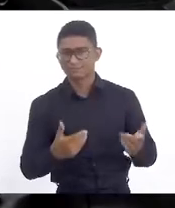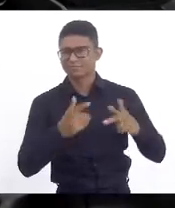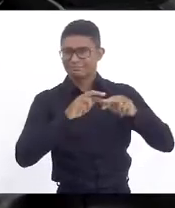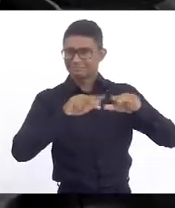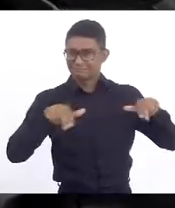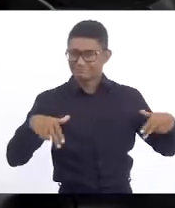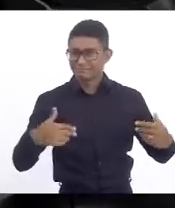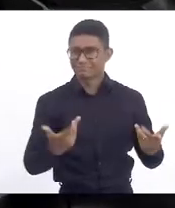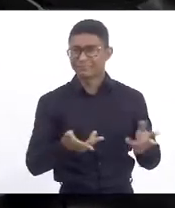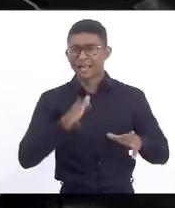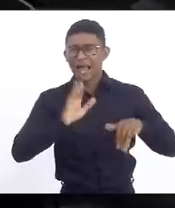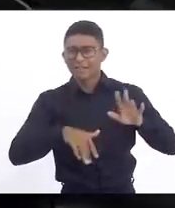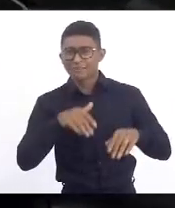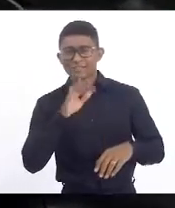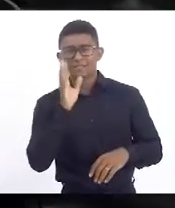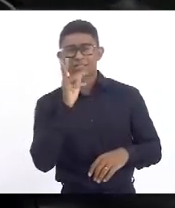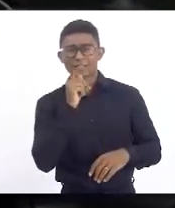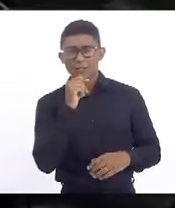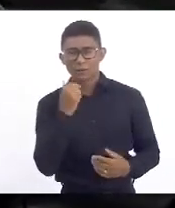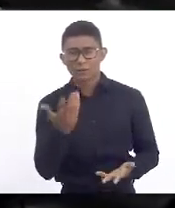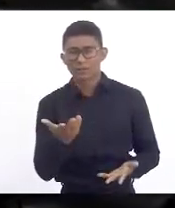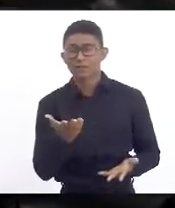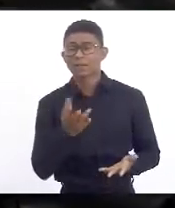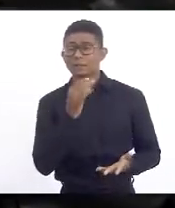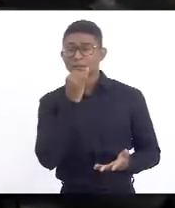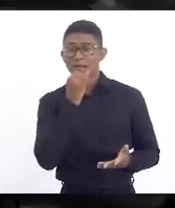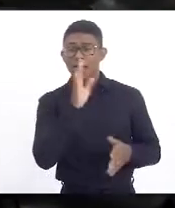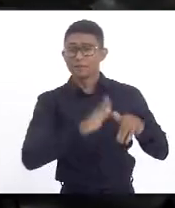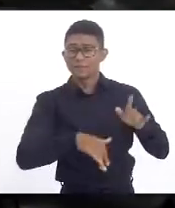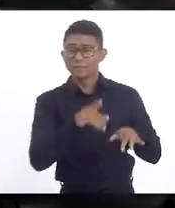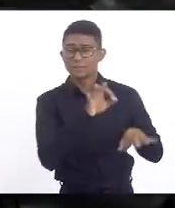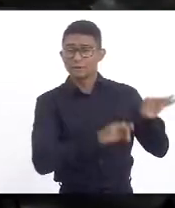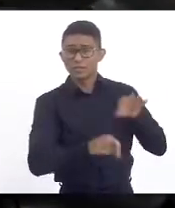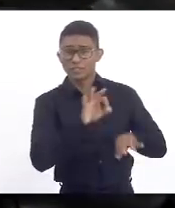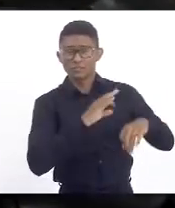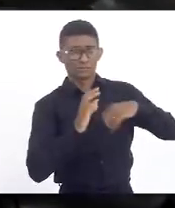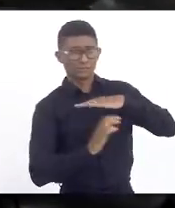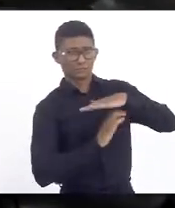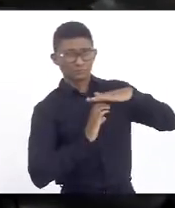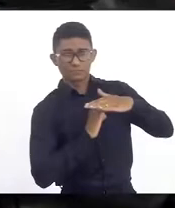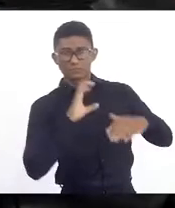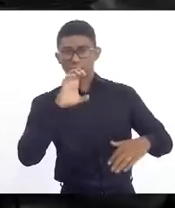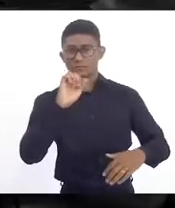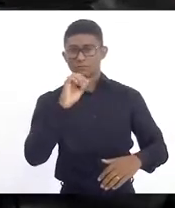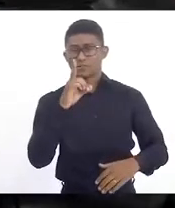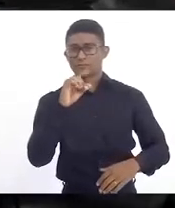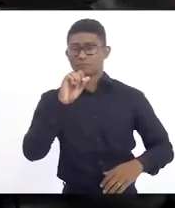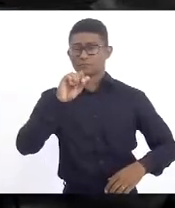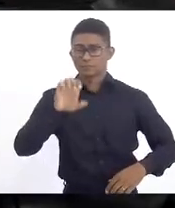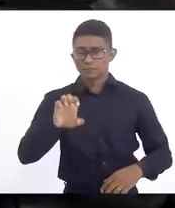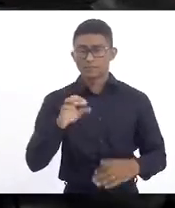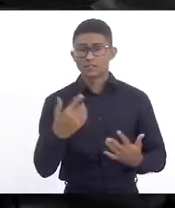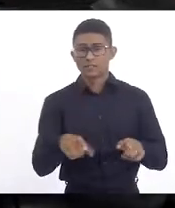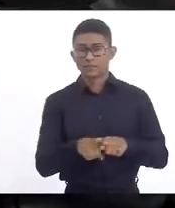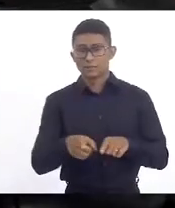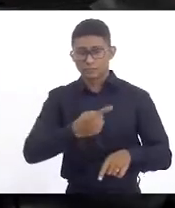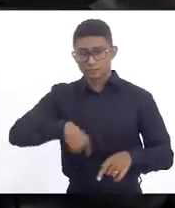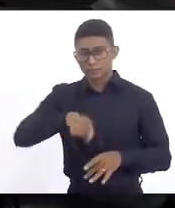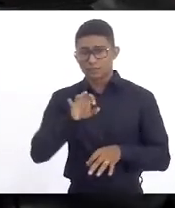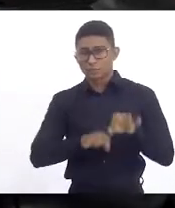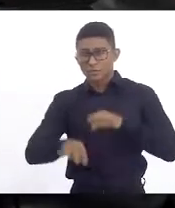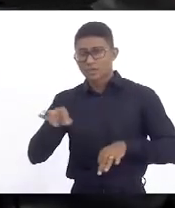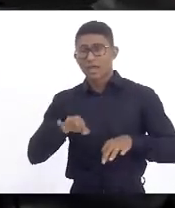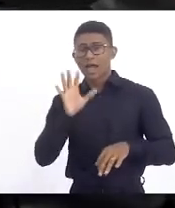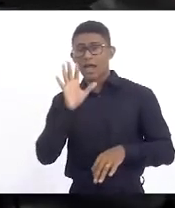gente ser ágil. Os próprios projetos da SEDAI, os projetos da gente, nem sempre a gente consegue com a agilidade necessária, porque a